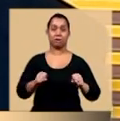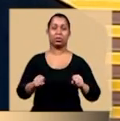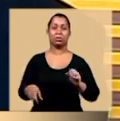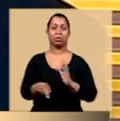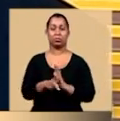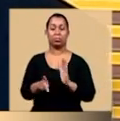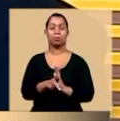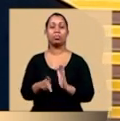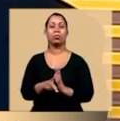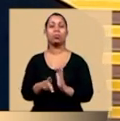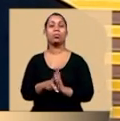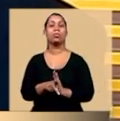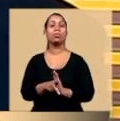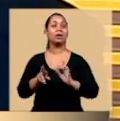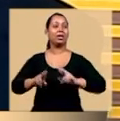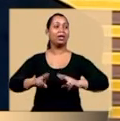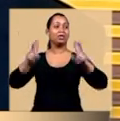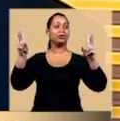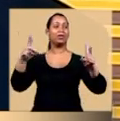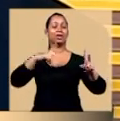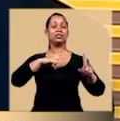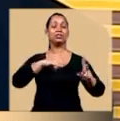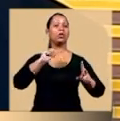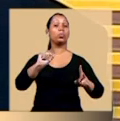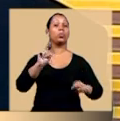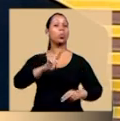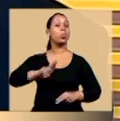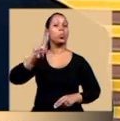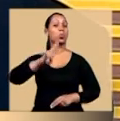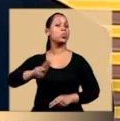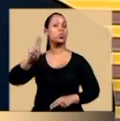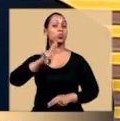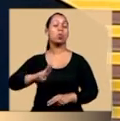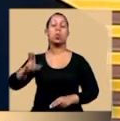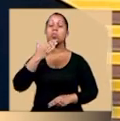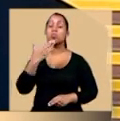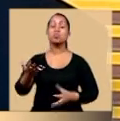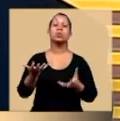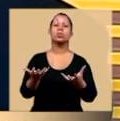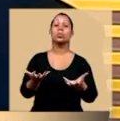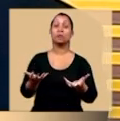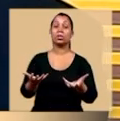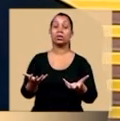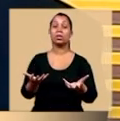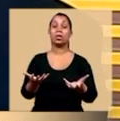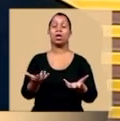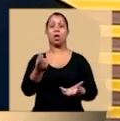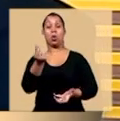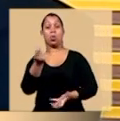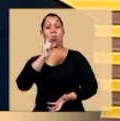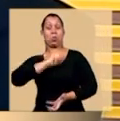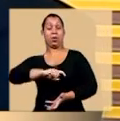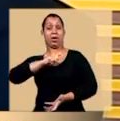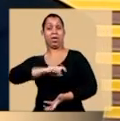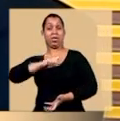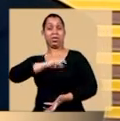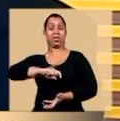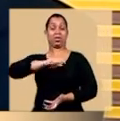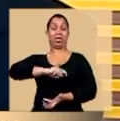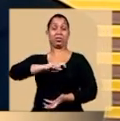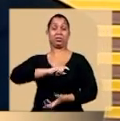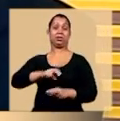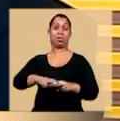inclusive o critério adotado para o valor da indenização, ele é um pouco diferente do usual numa demanda em que se busca